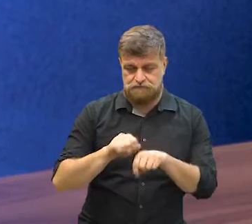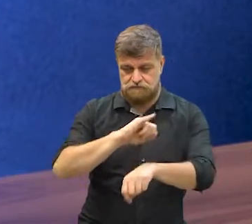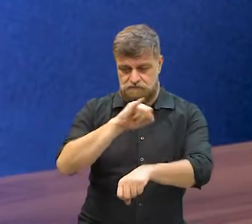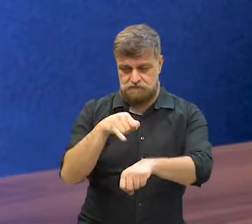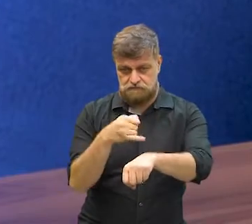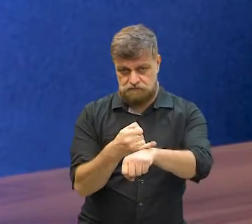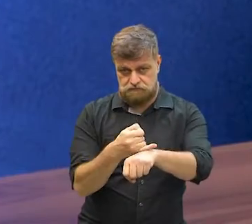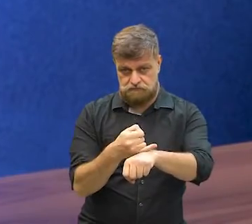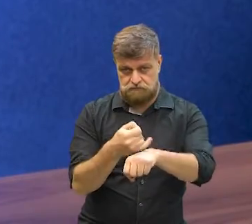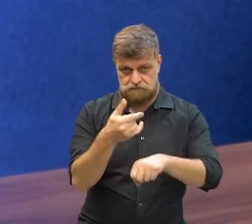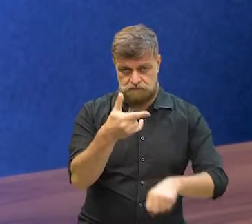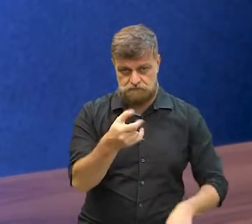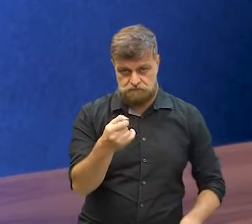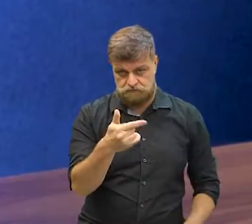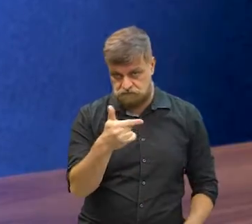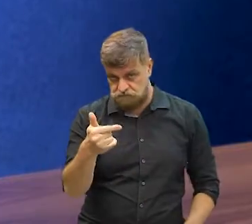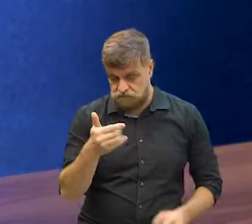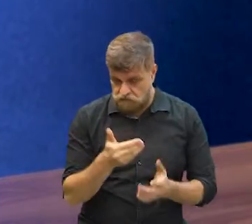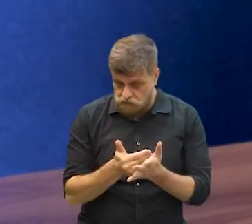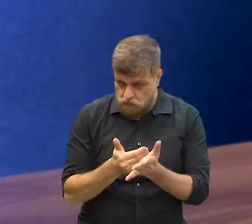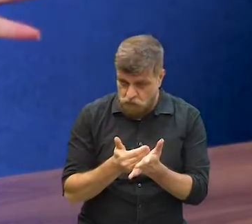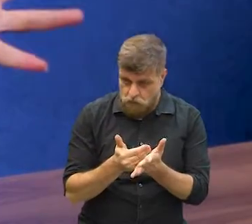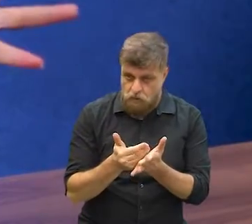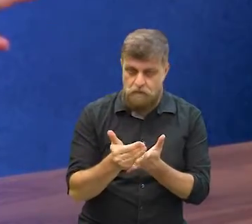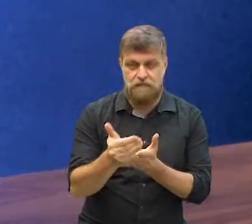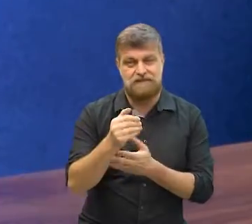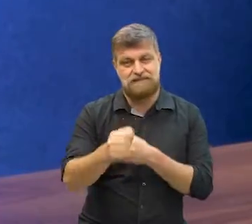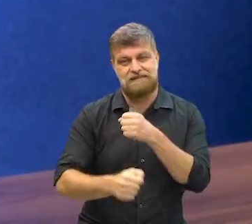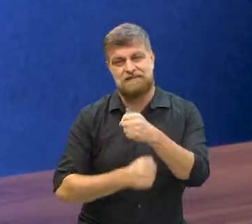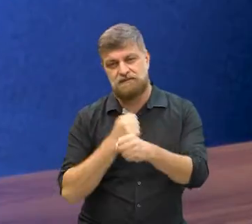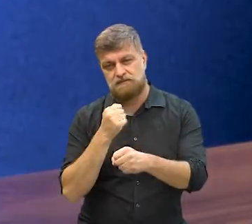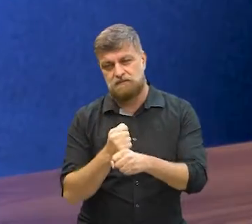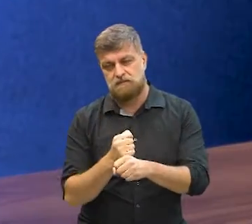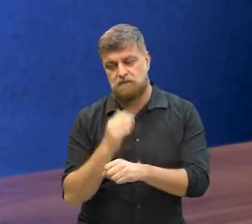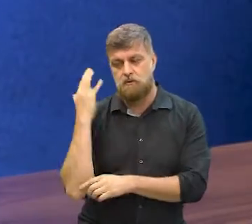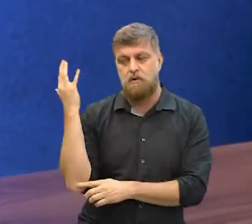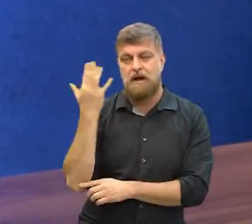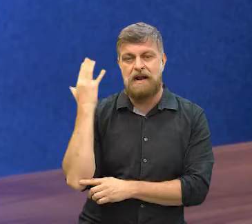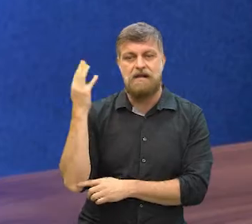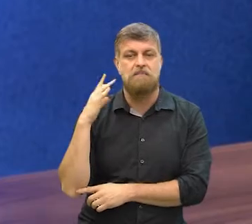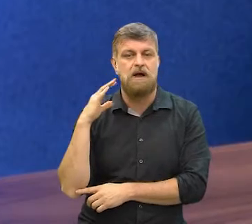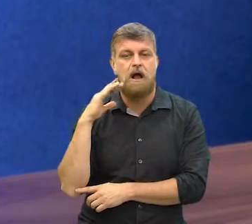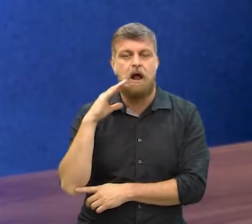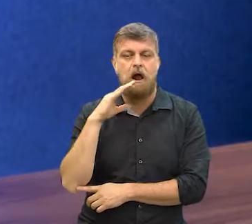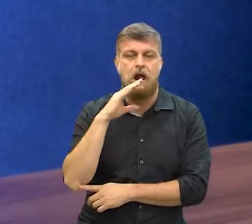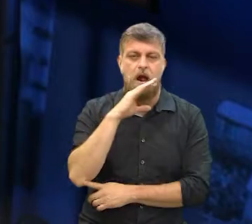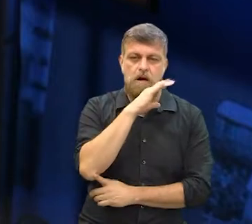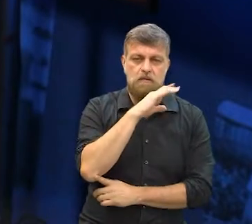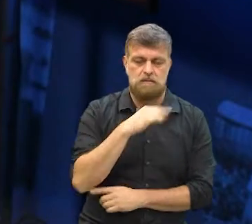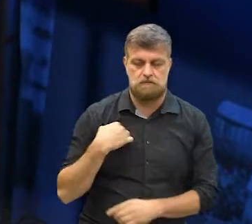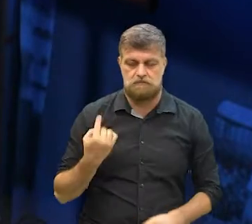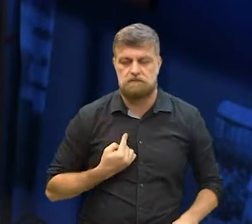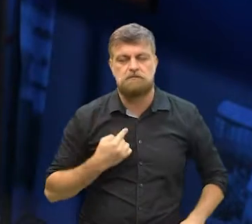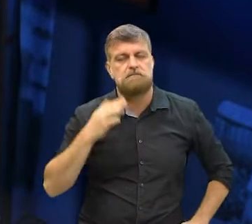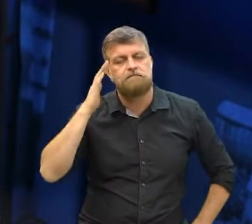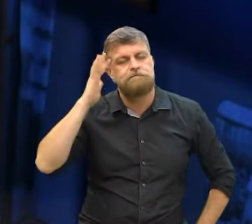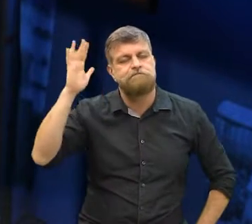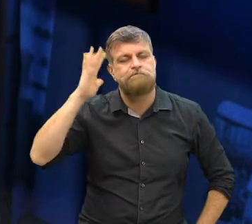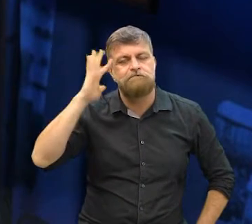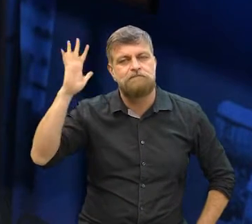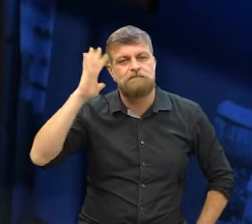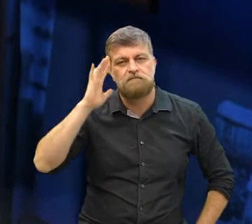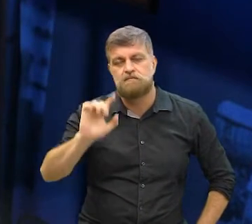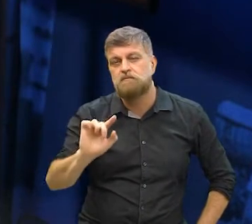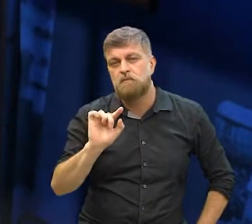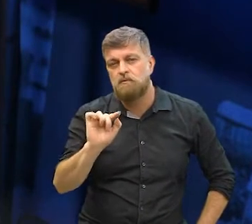de 2022, né, iniciando o ano e verão. O que que dá para a gente